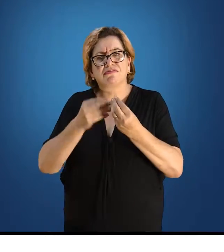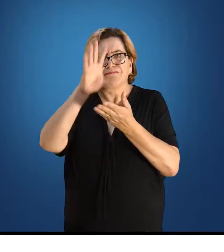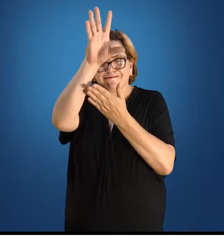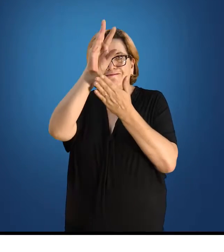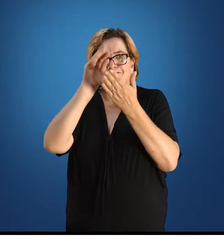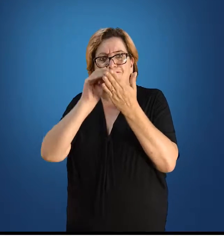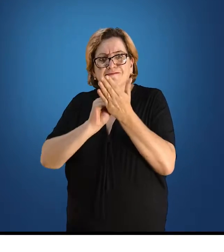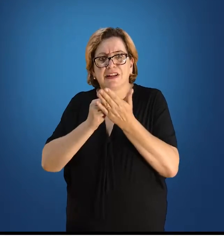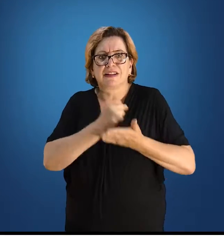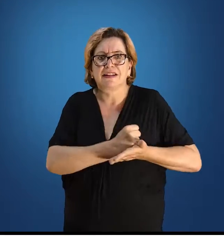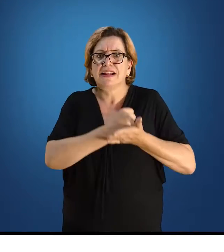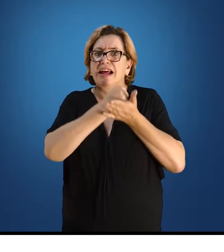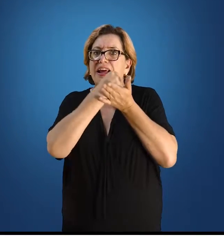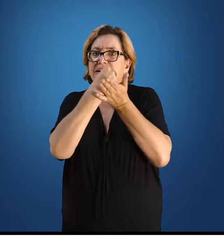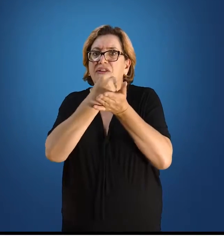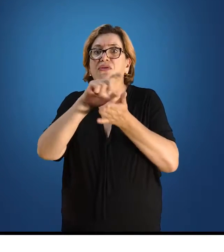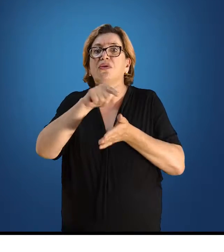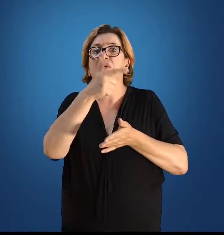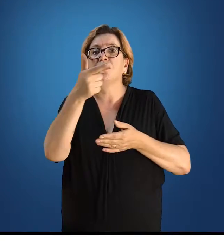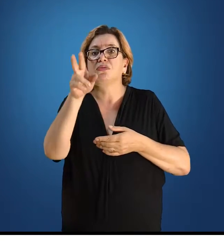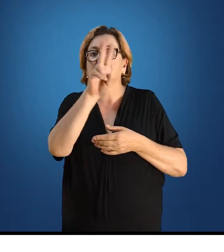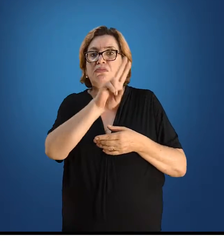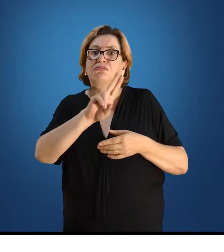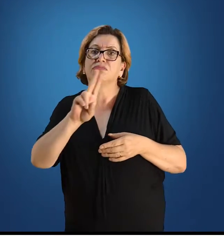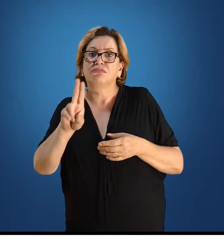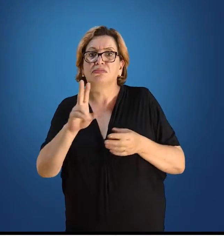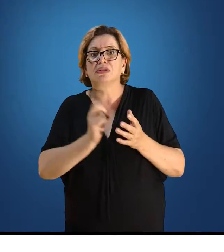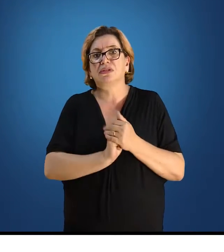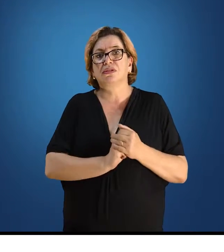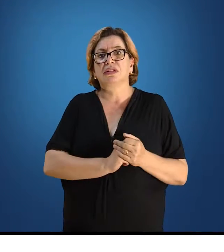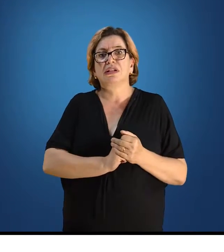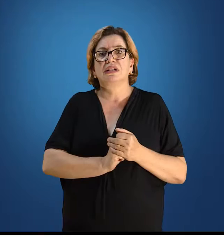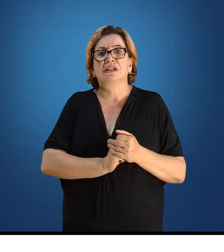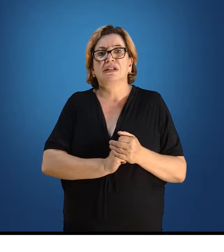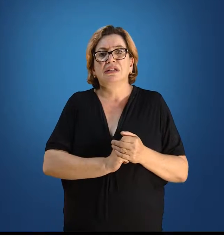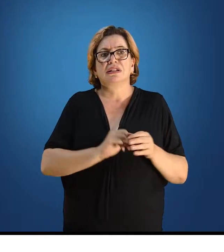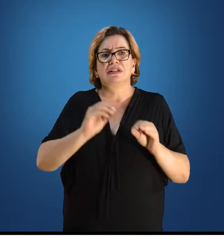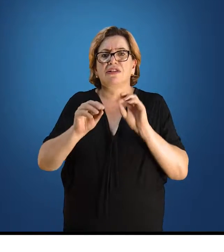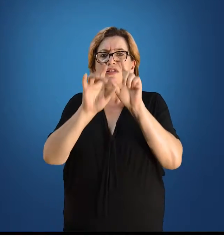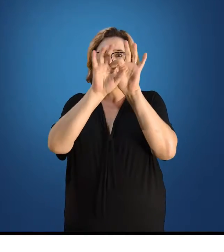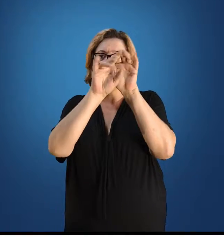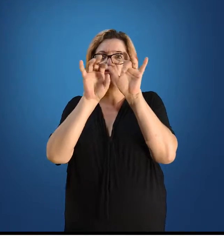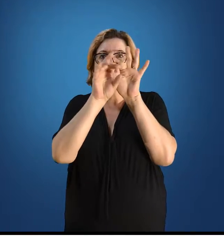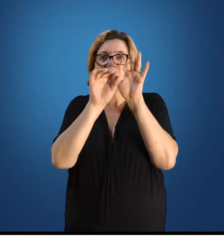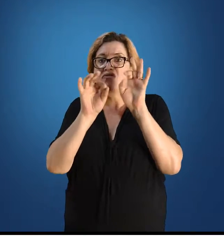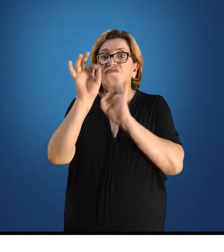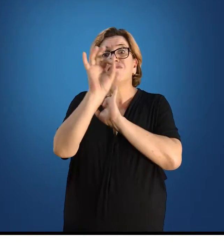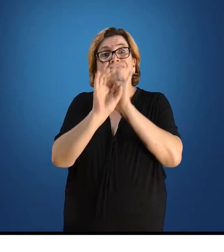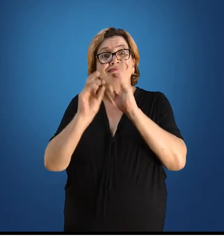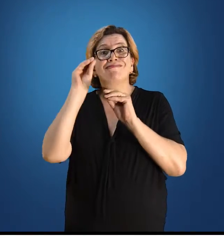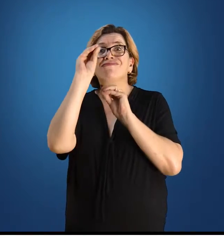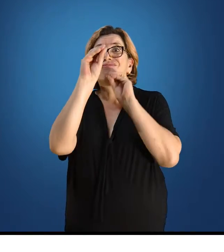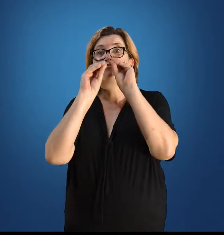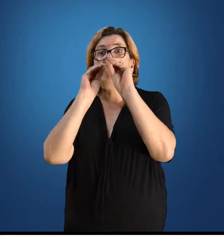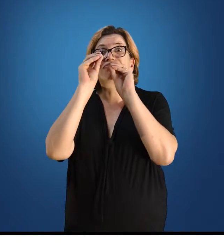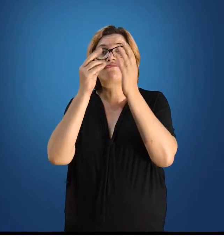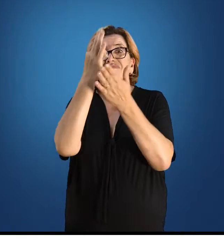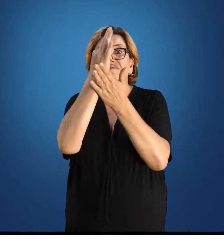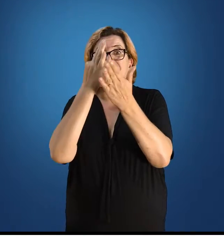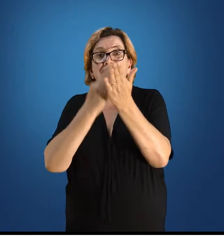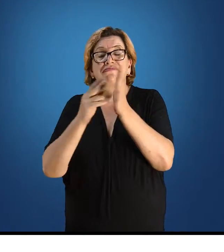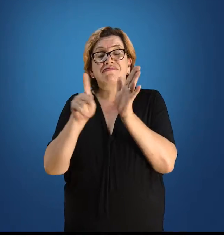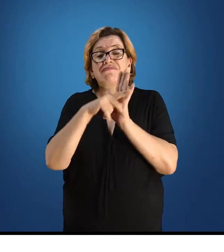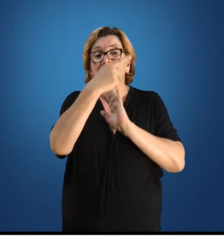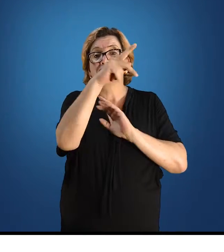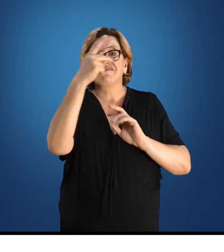né? Vai salvar com outro nome, com o nome que você quer dar para o seu arquivo, e vai preencher ali dentro o seu texto particular, de